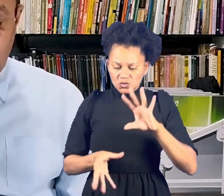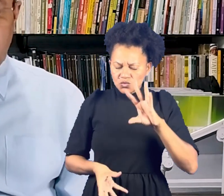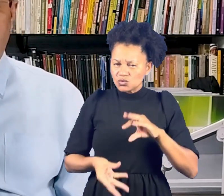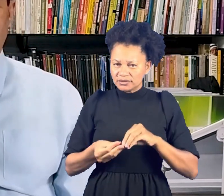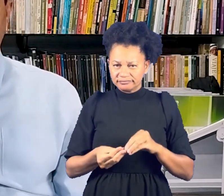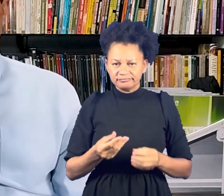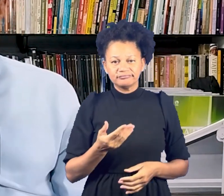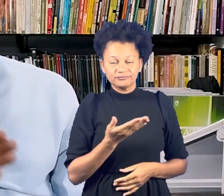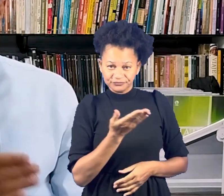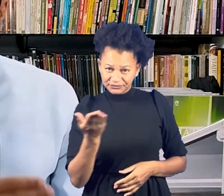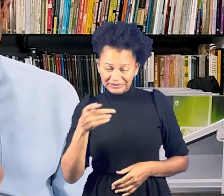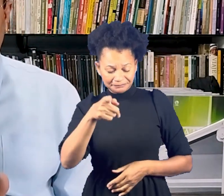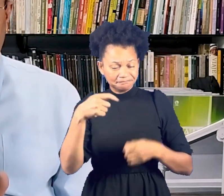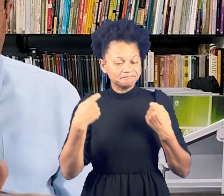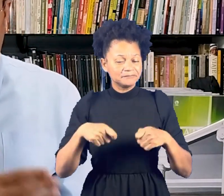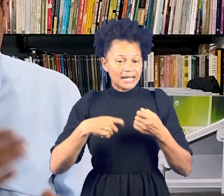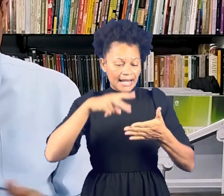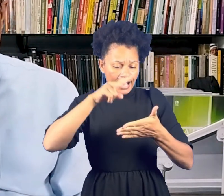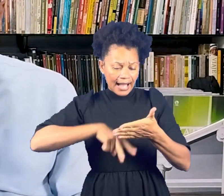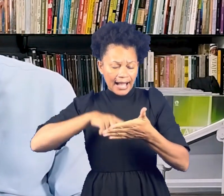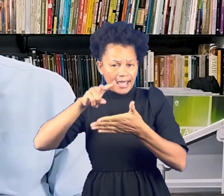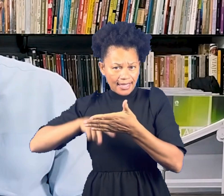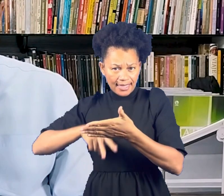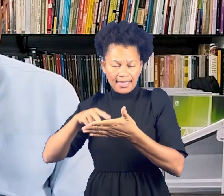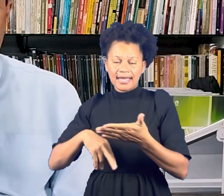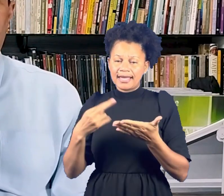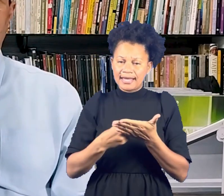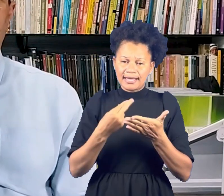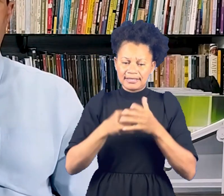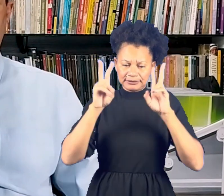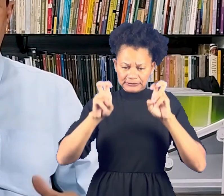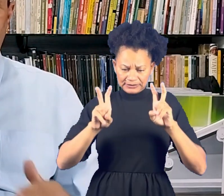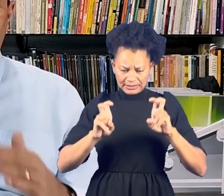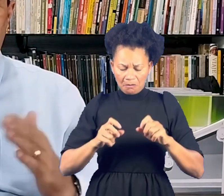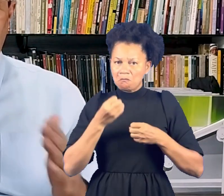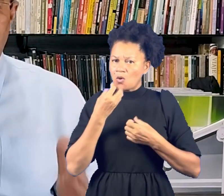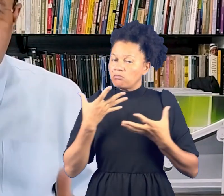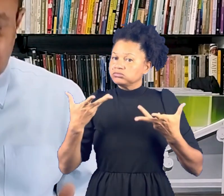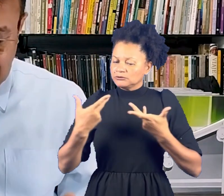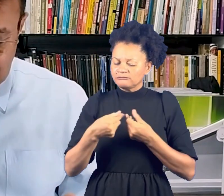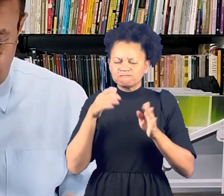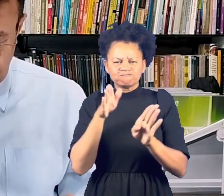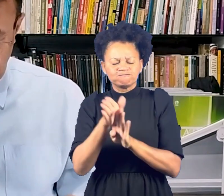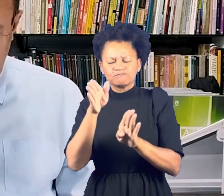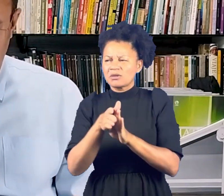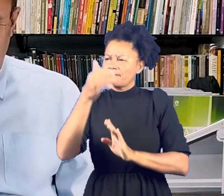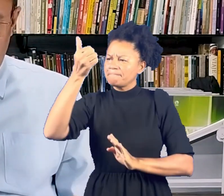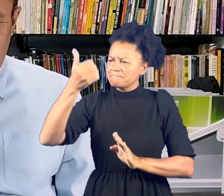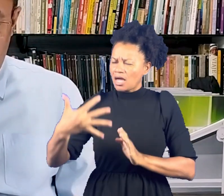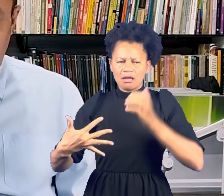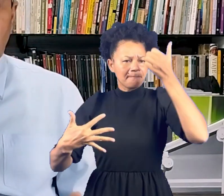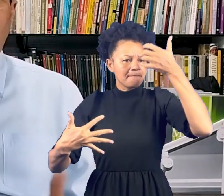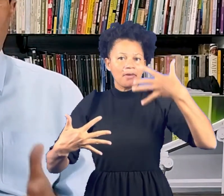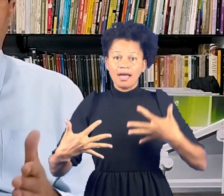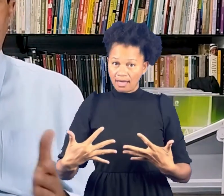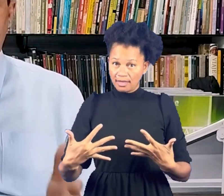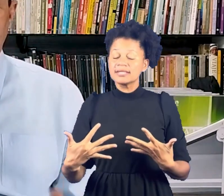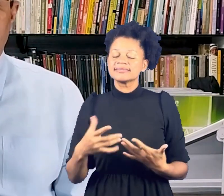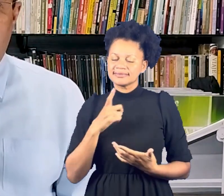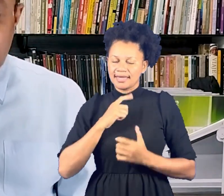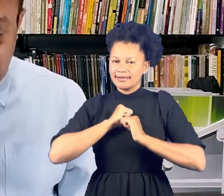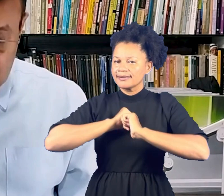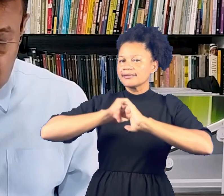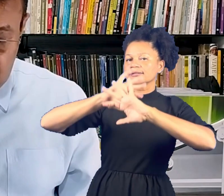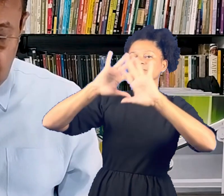uma conclusão. Você deve ler a lição com todos esses tópicos, ela é muito bem orientada, não é? E muito